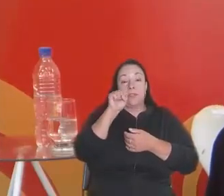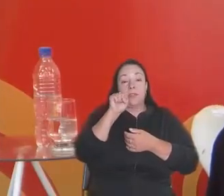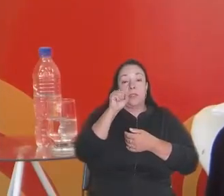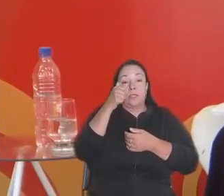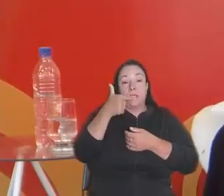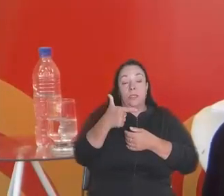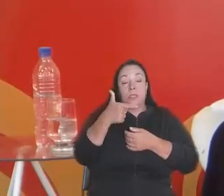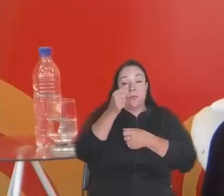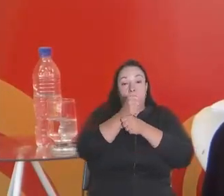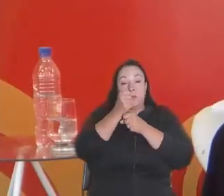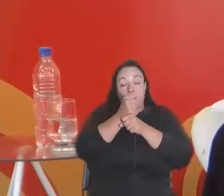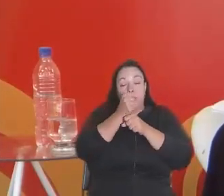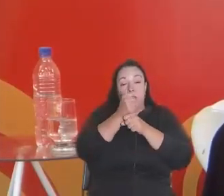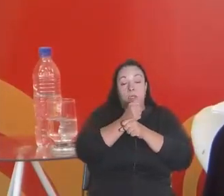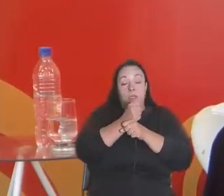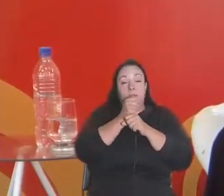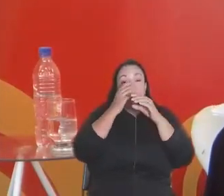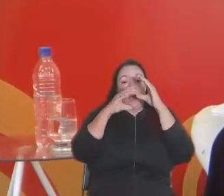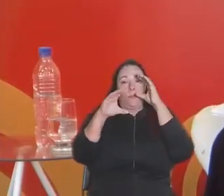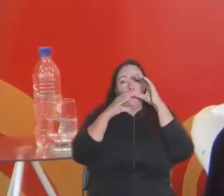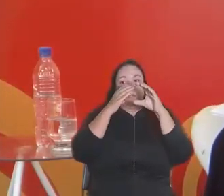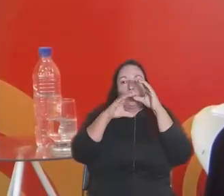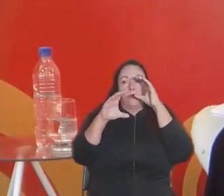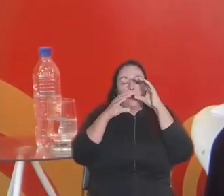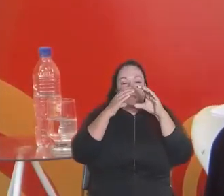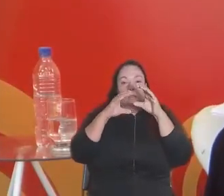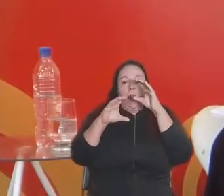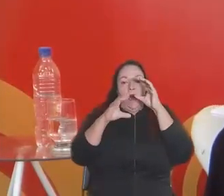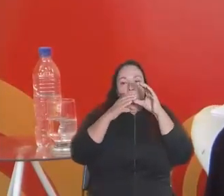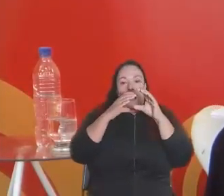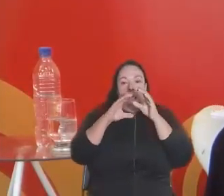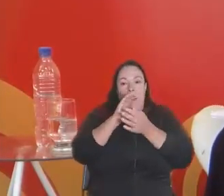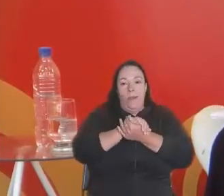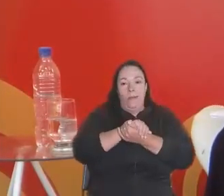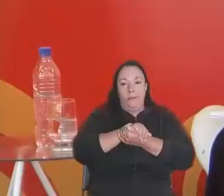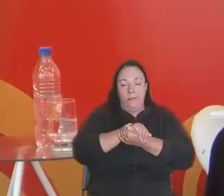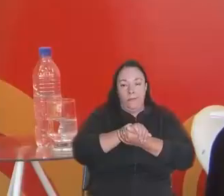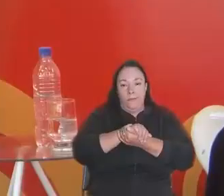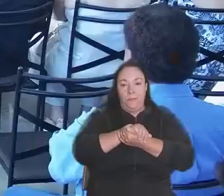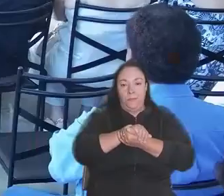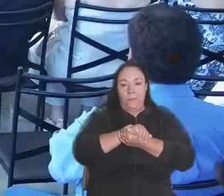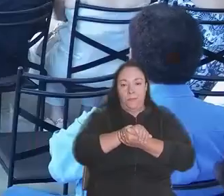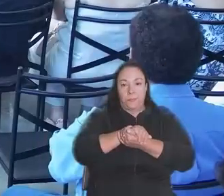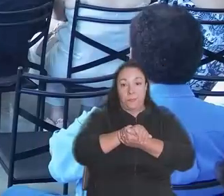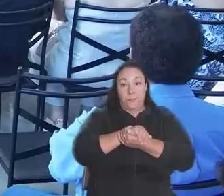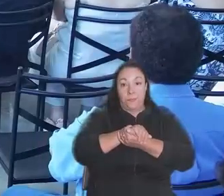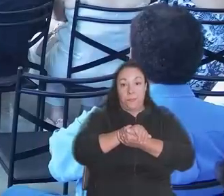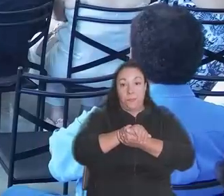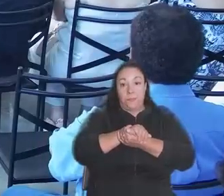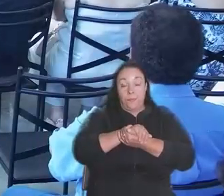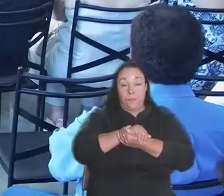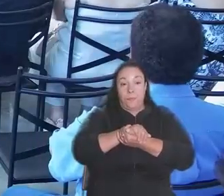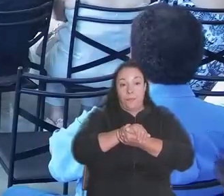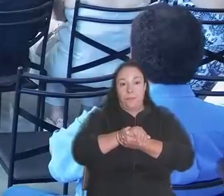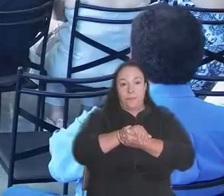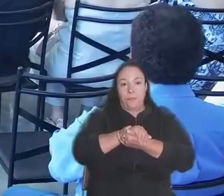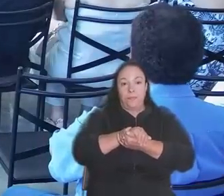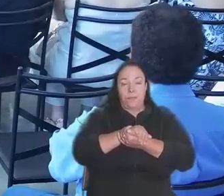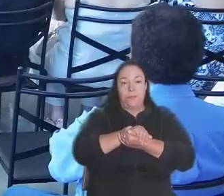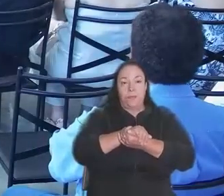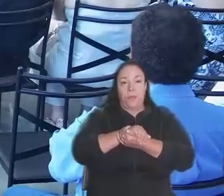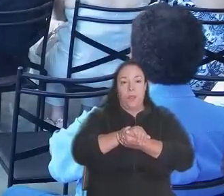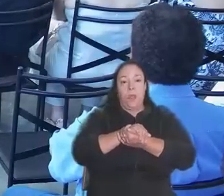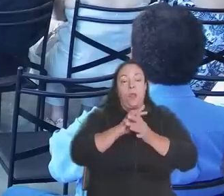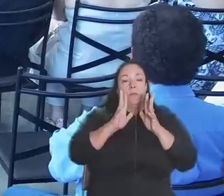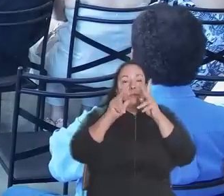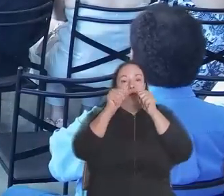Carlos. Realmente, o meu fim de semana, né, ele relata. Essa parte imperdível, viu, gente? Como todo